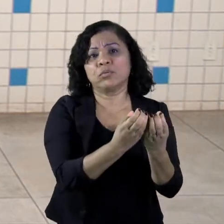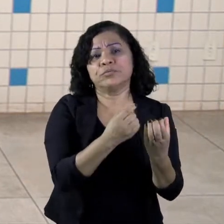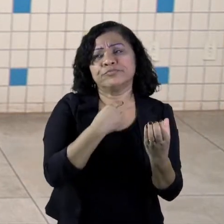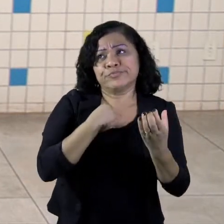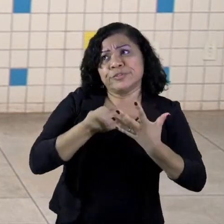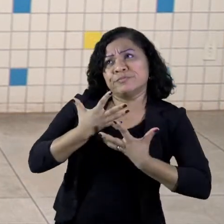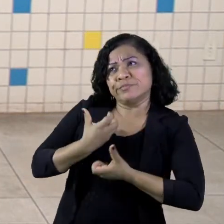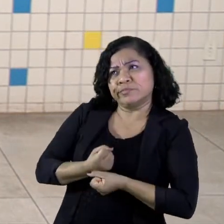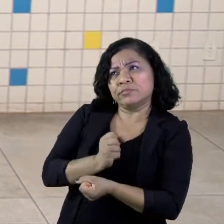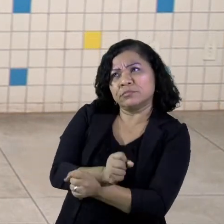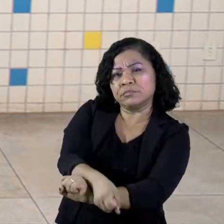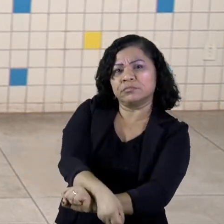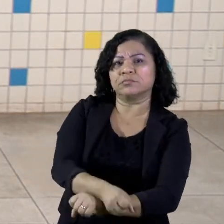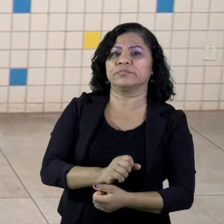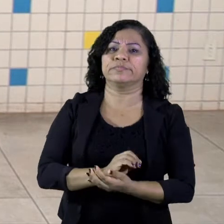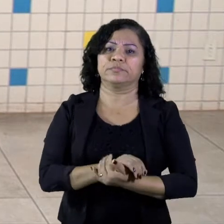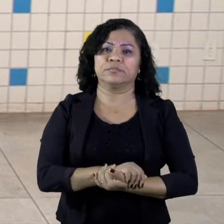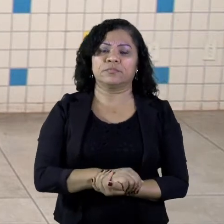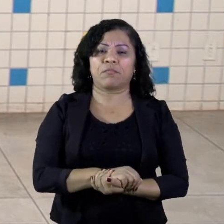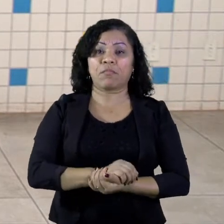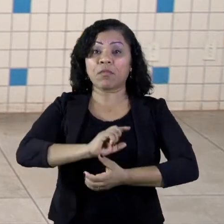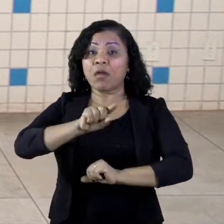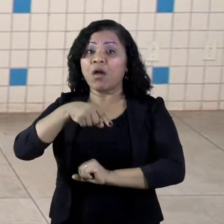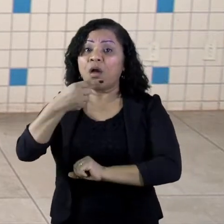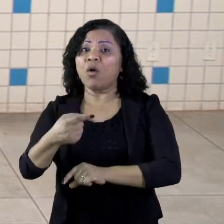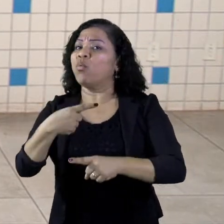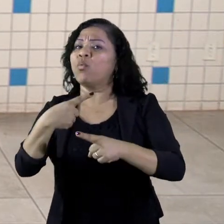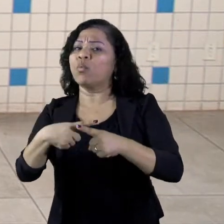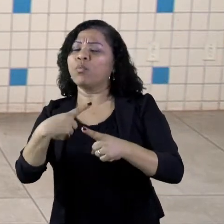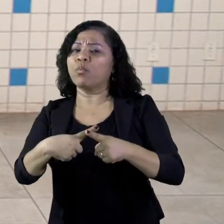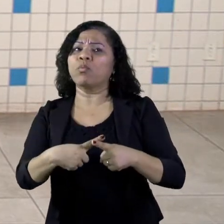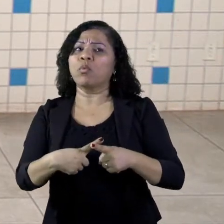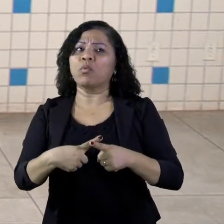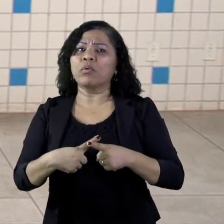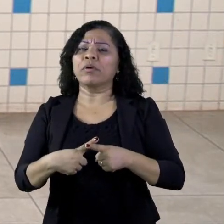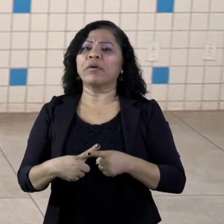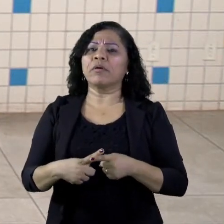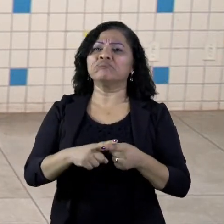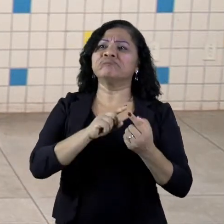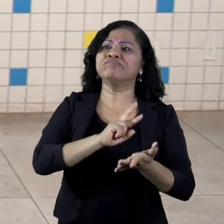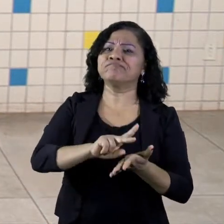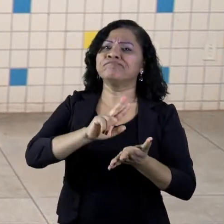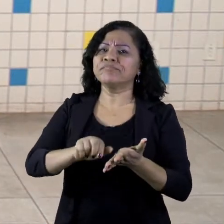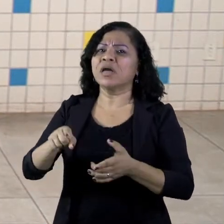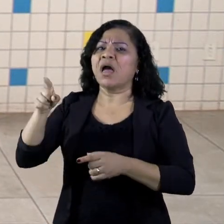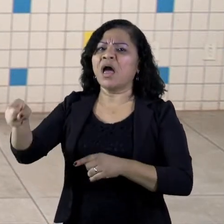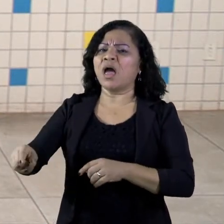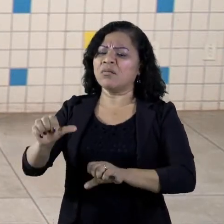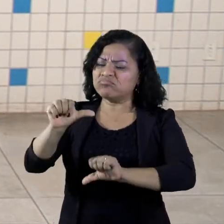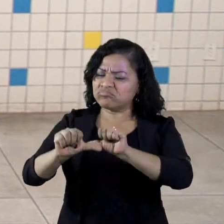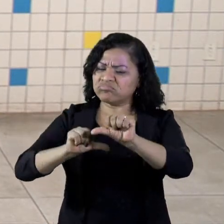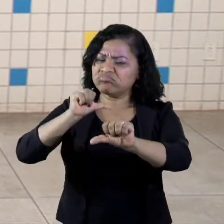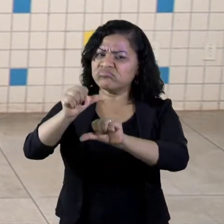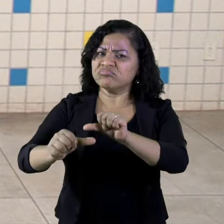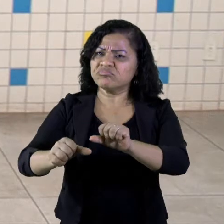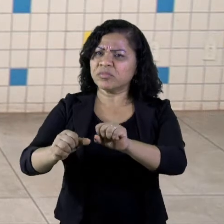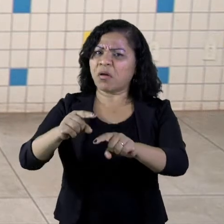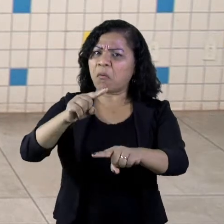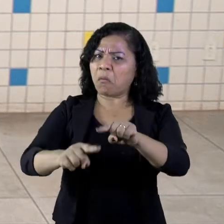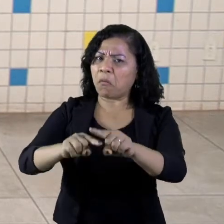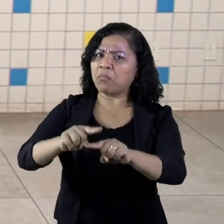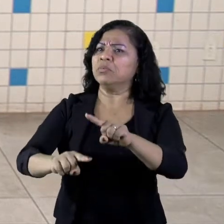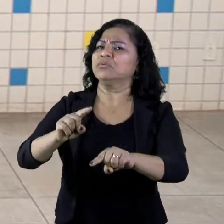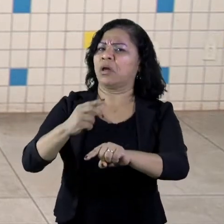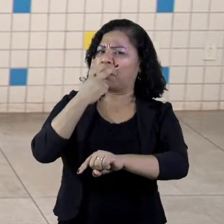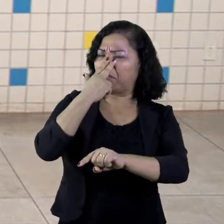de escravo. Outro, porque muitas vezes ele passava a ser um objeto conquistado pelo povo